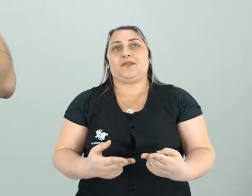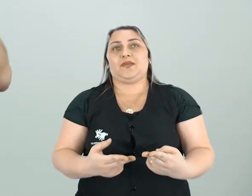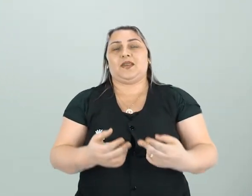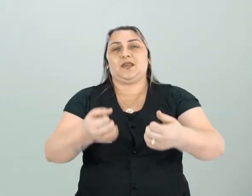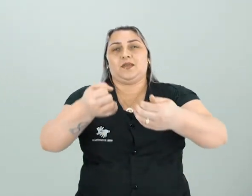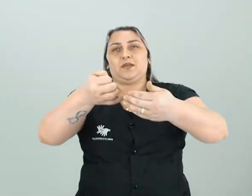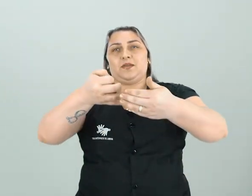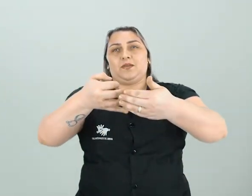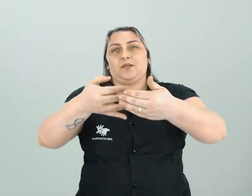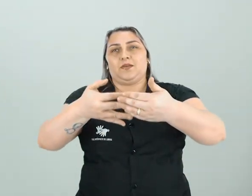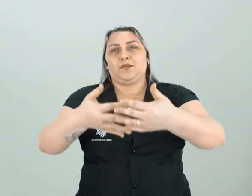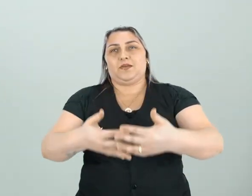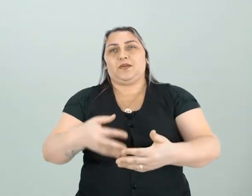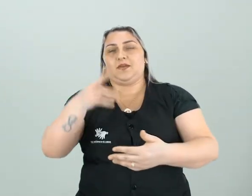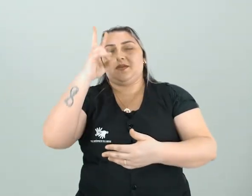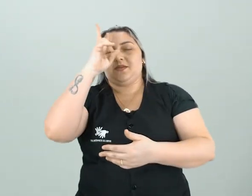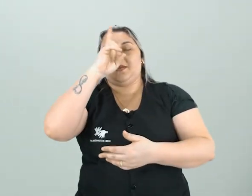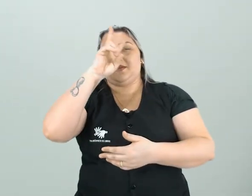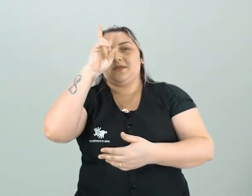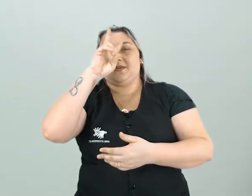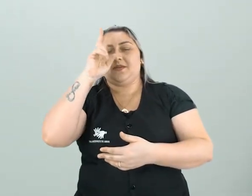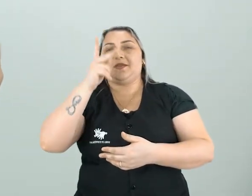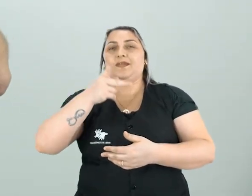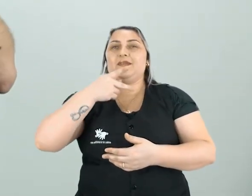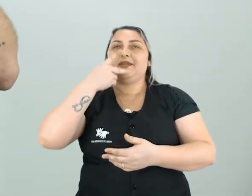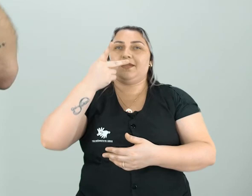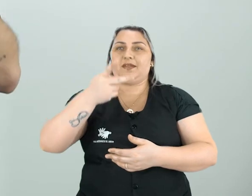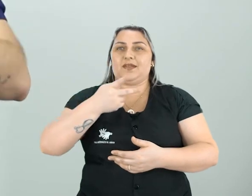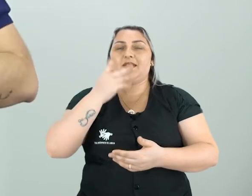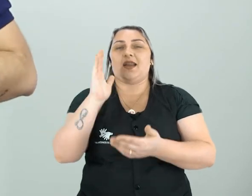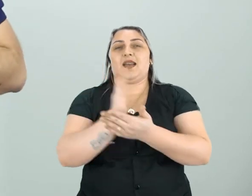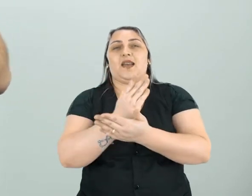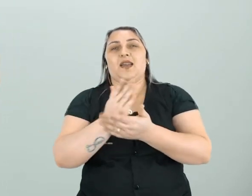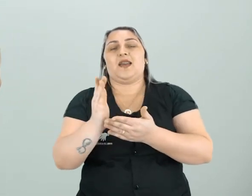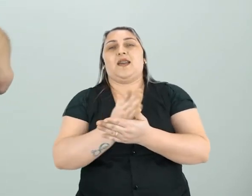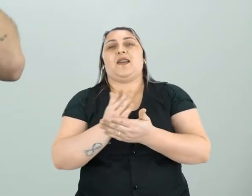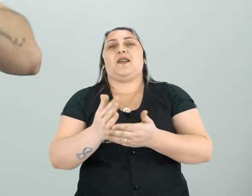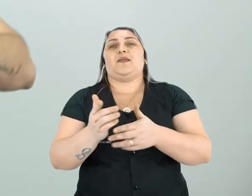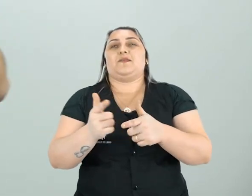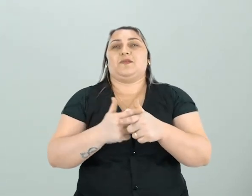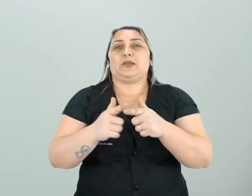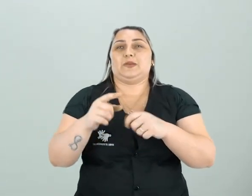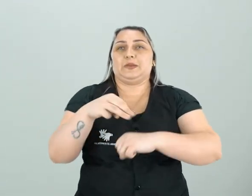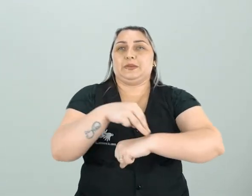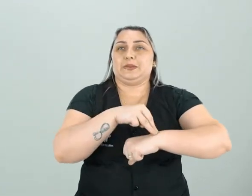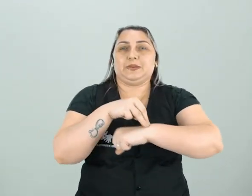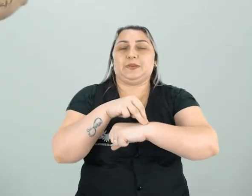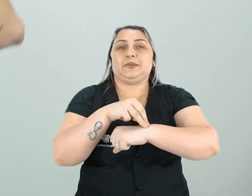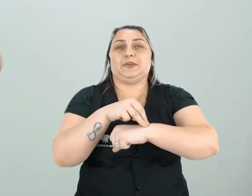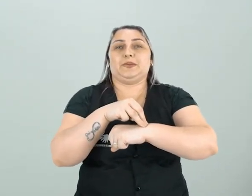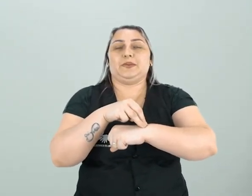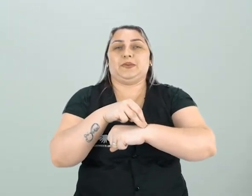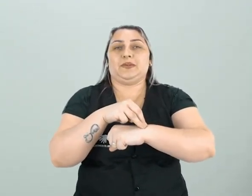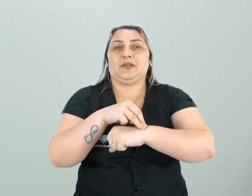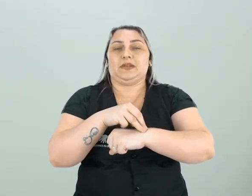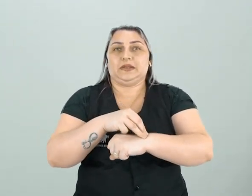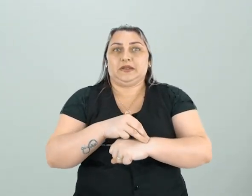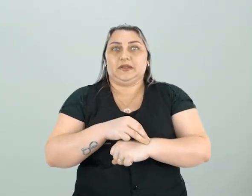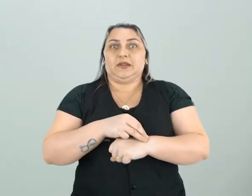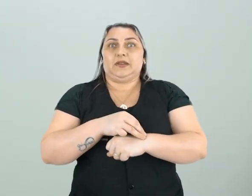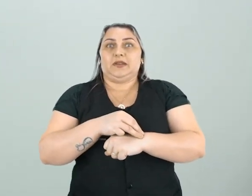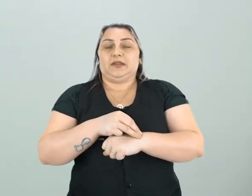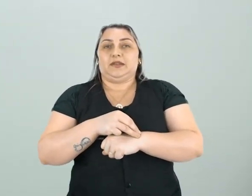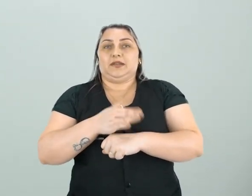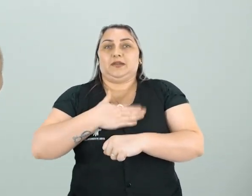contando a história, vai falando, tem algumas situações, aquele momento que vai dar aquela levantada,